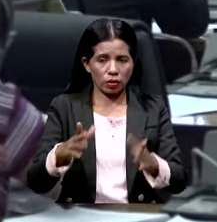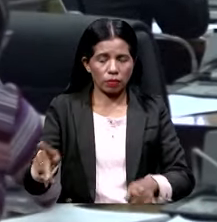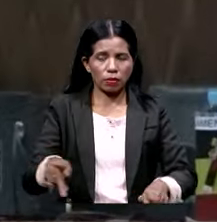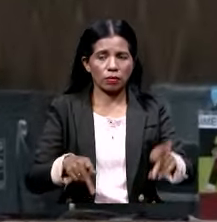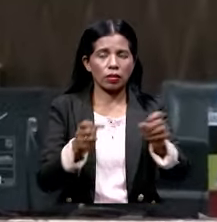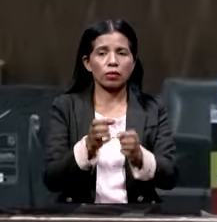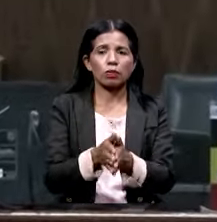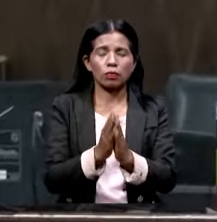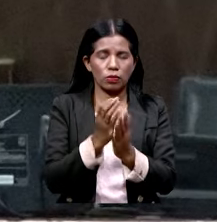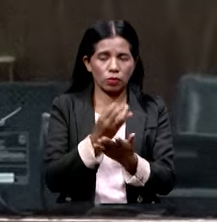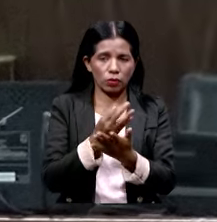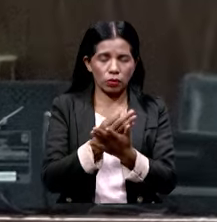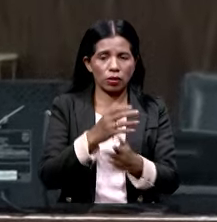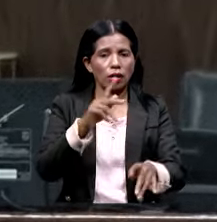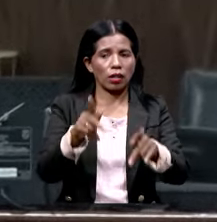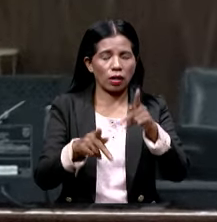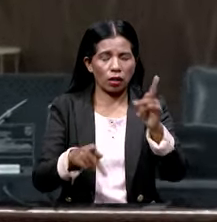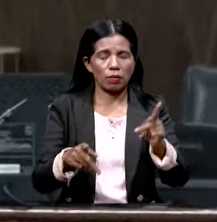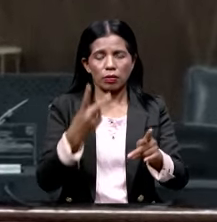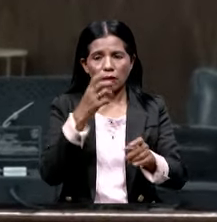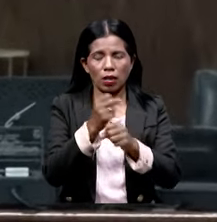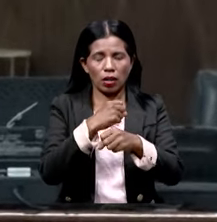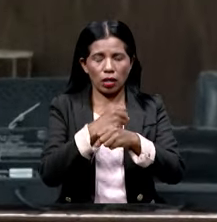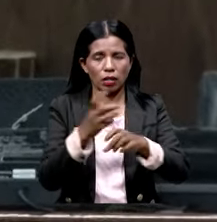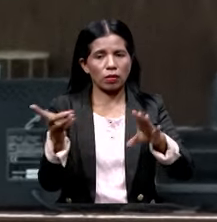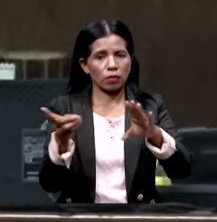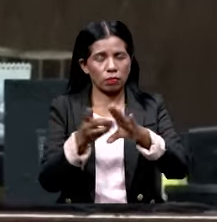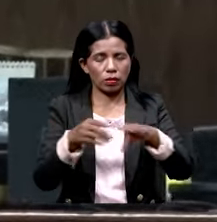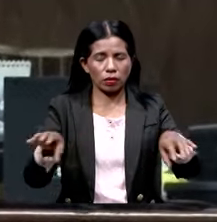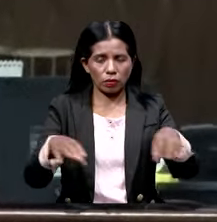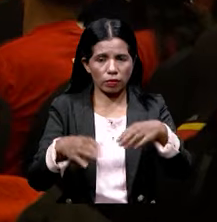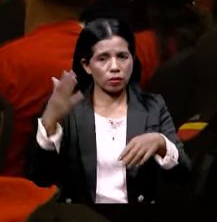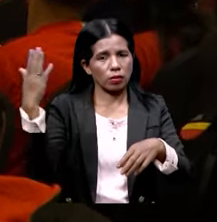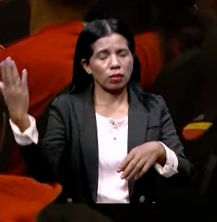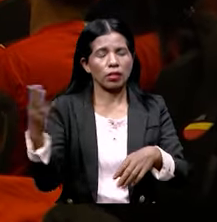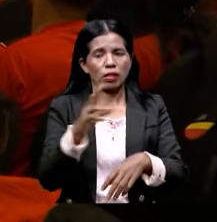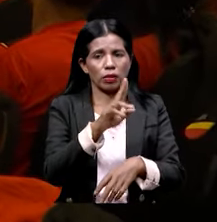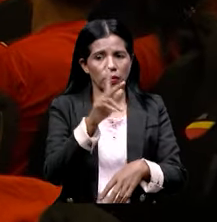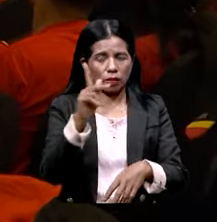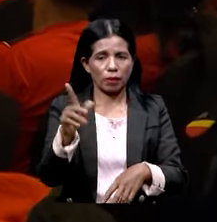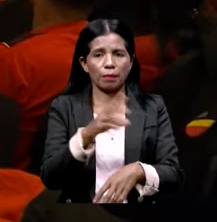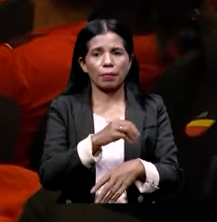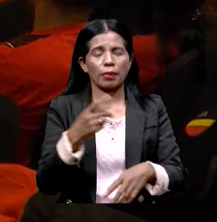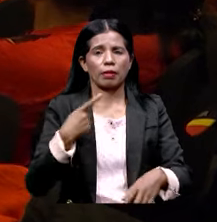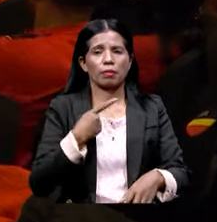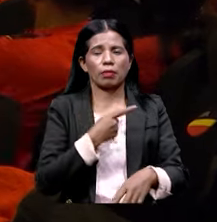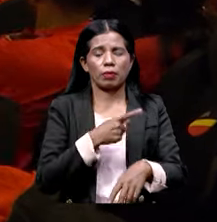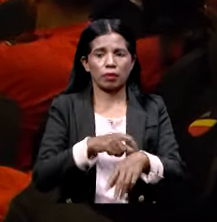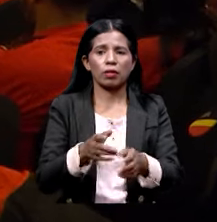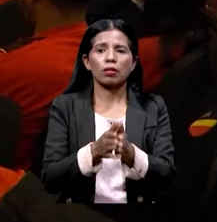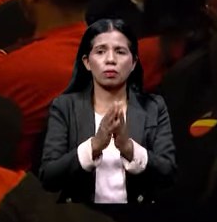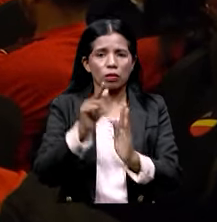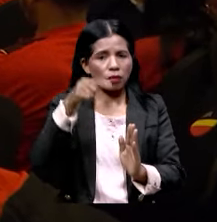halo cobrança osan ba cidadão nebe atu trata documento ba serviço e a diáspora. Liusi plenária segunda ne Parlamento Nacional su governo,